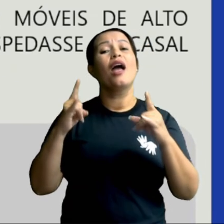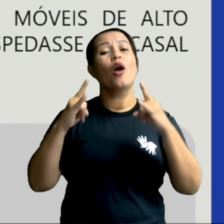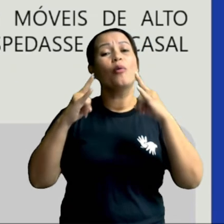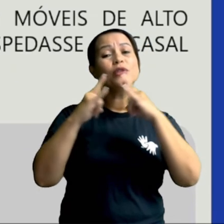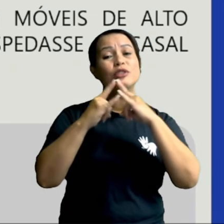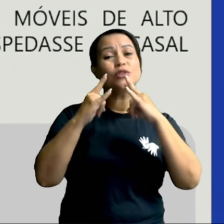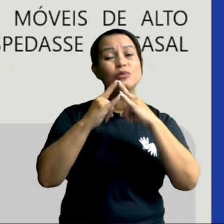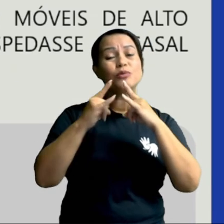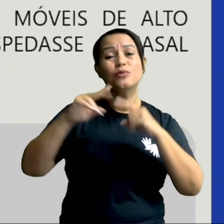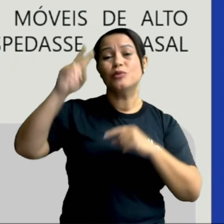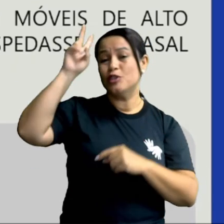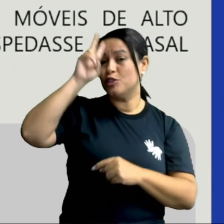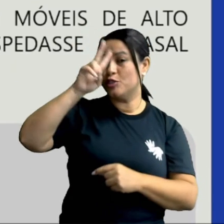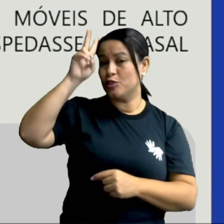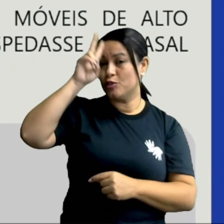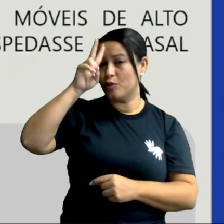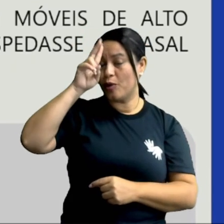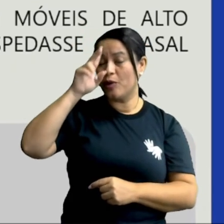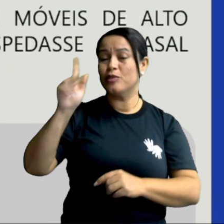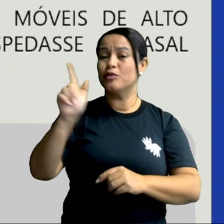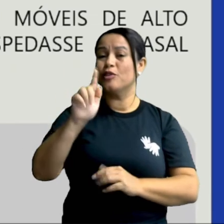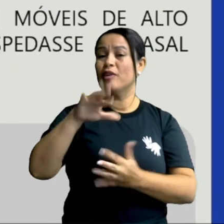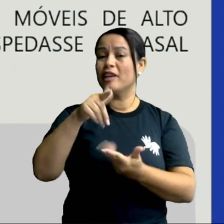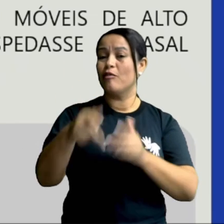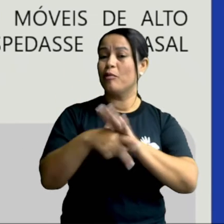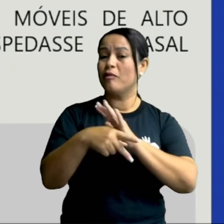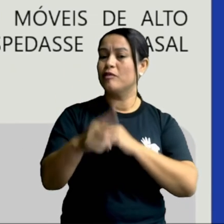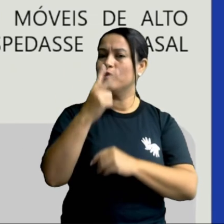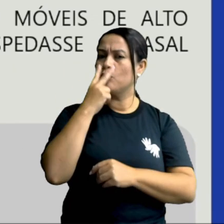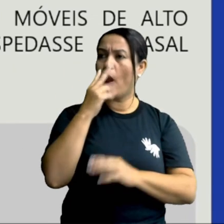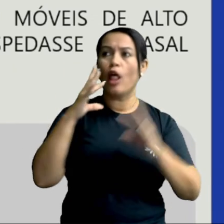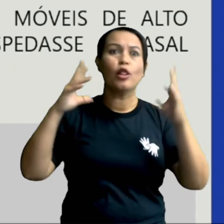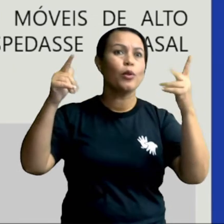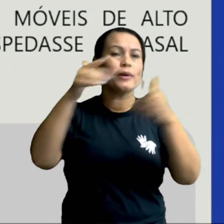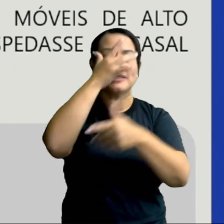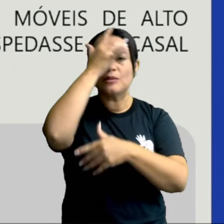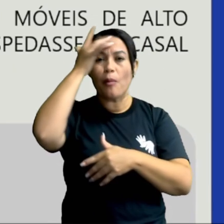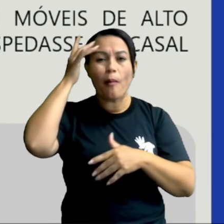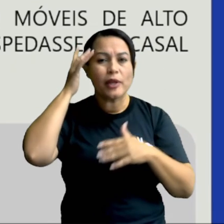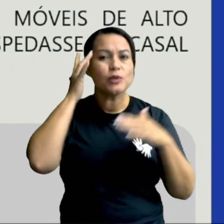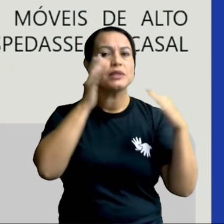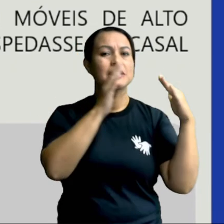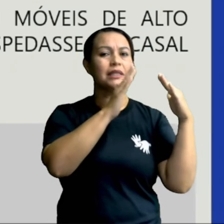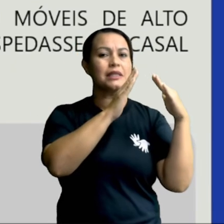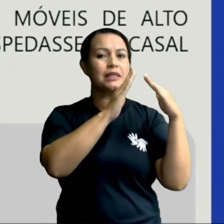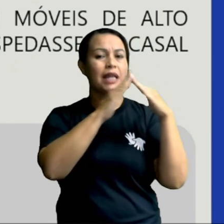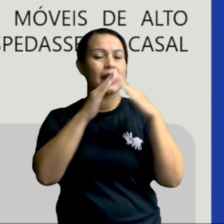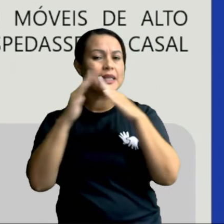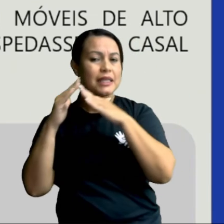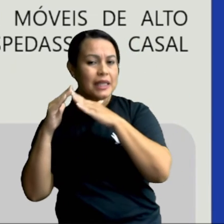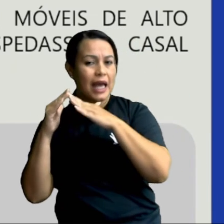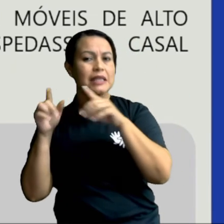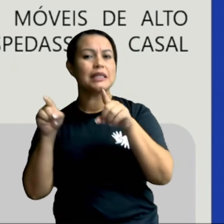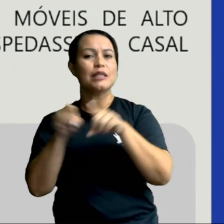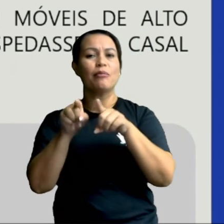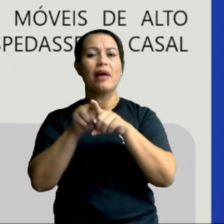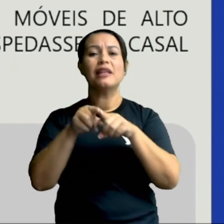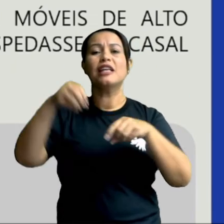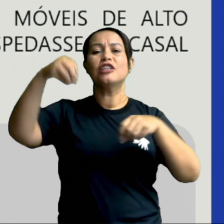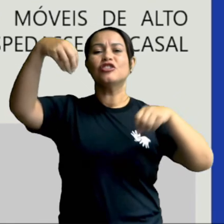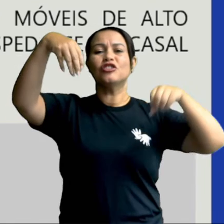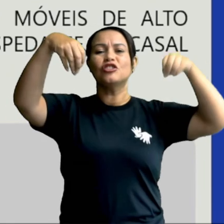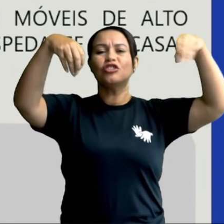tá? Ó, todos os moradores, além de pintarem suas casas, as mantiveram iluminadas durante